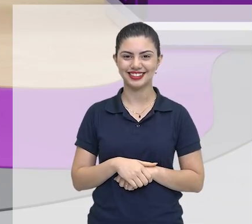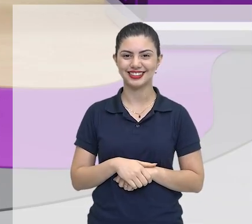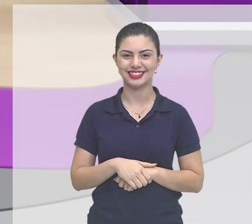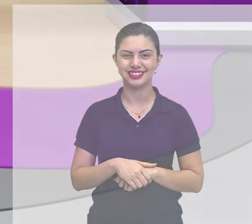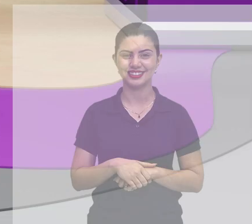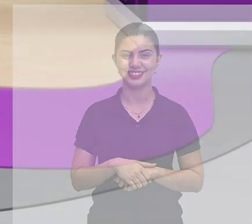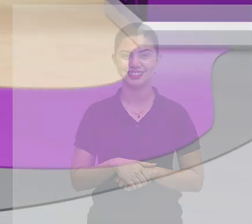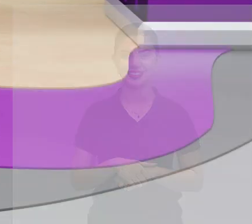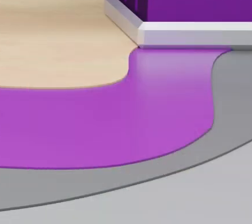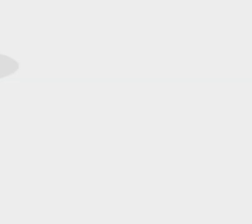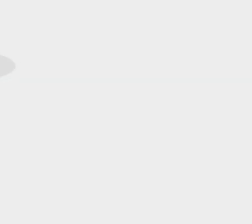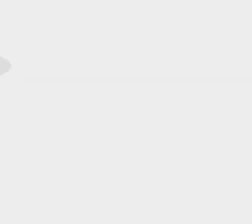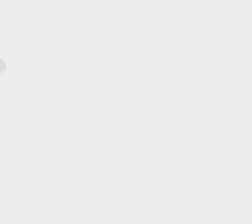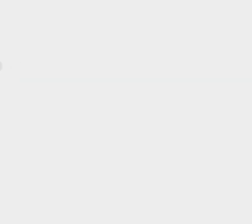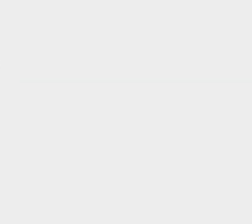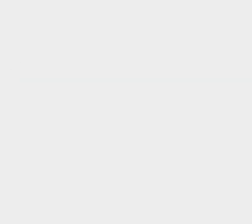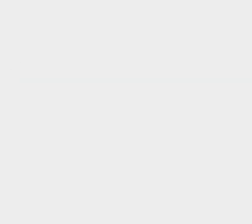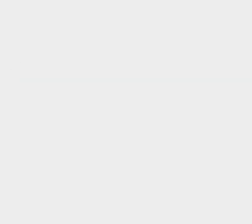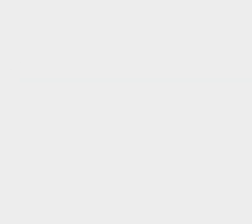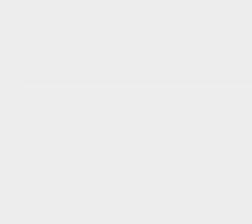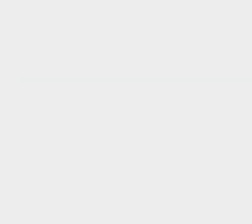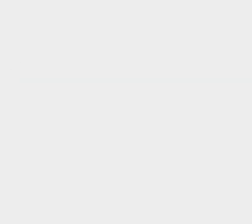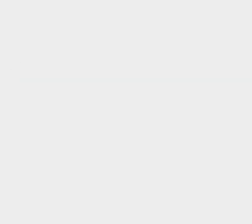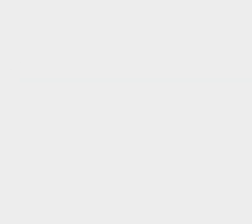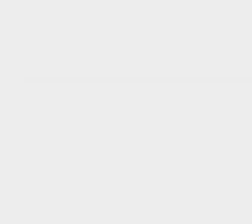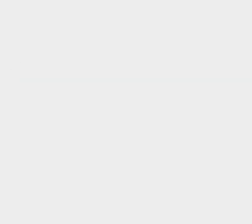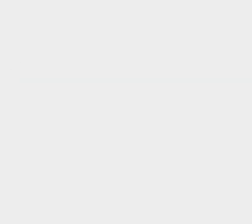aí, diretor.